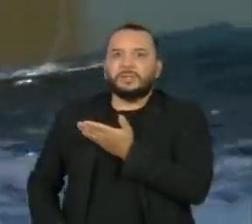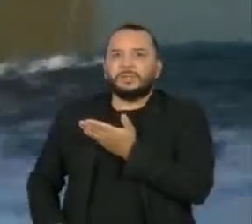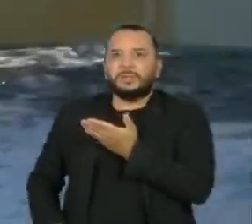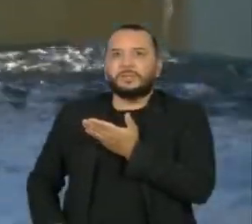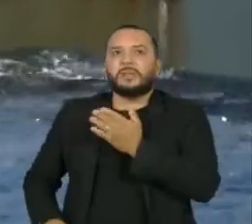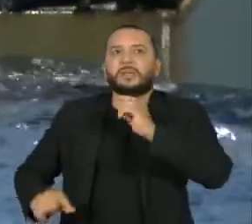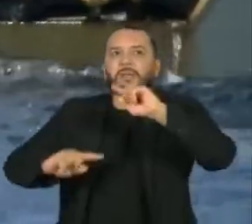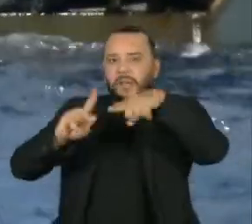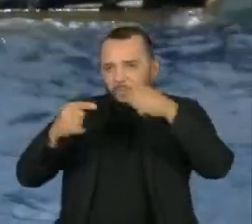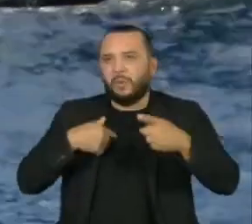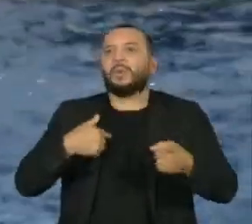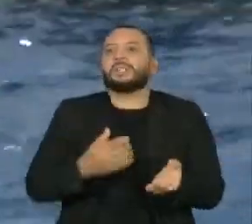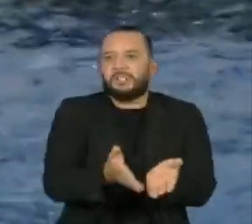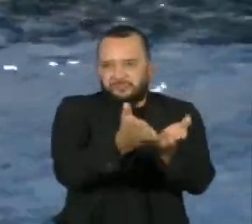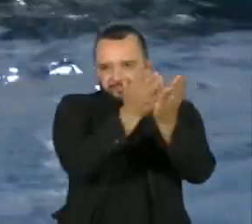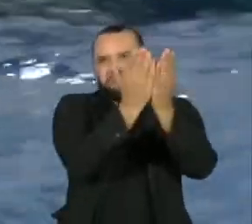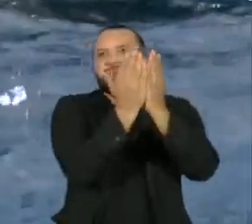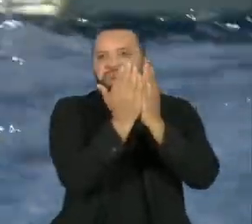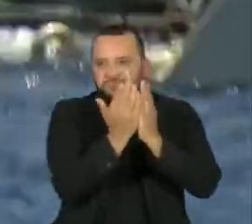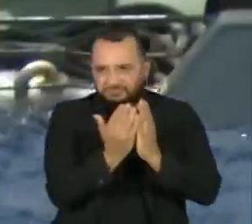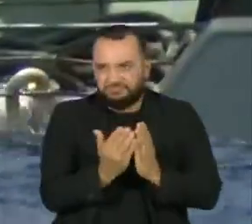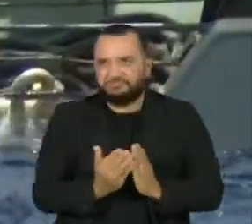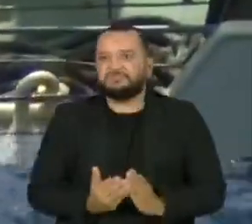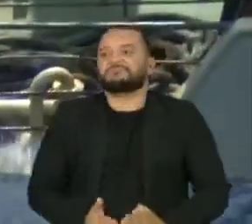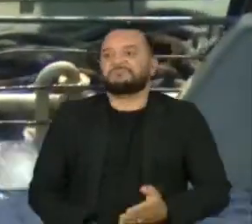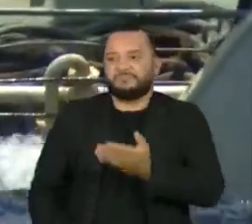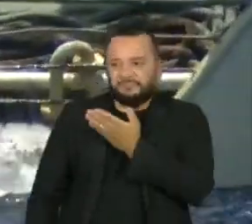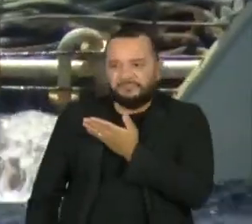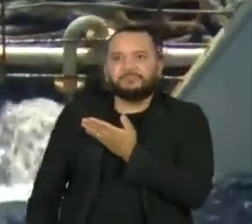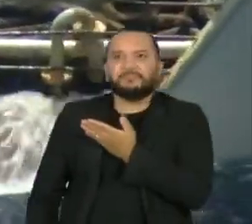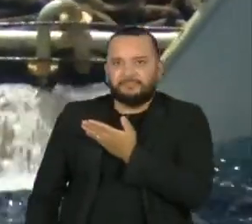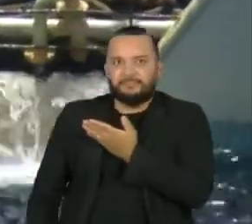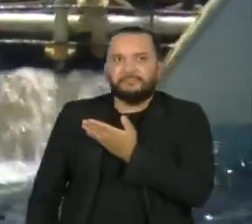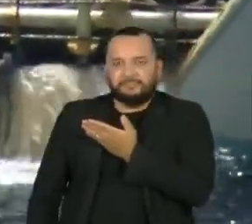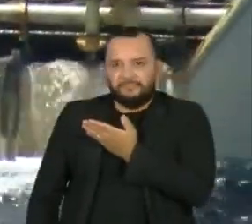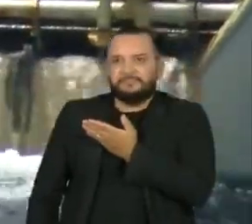Minutos depois, o navio começa a afundar.